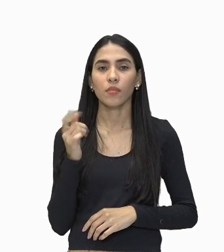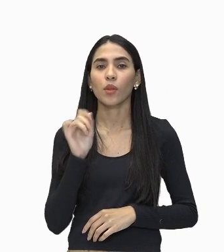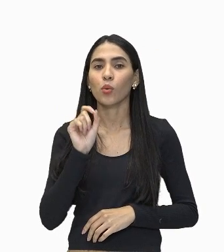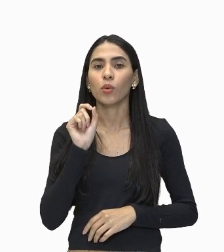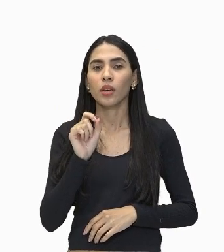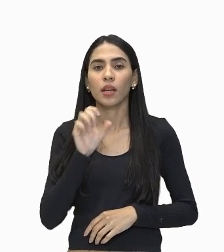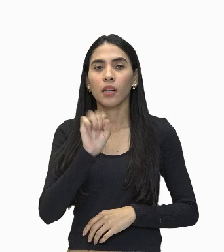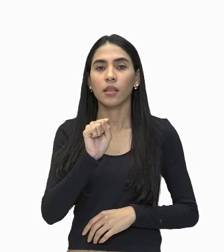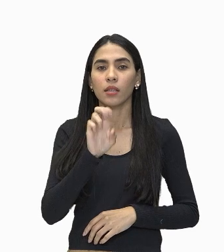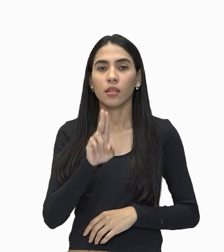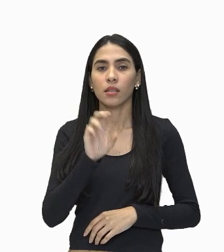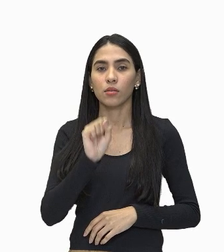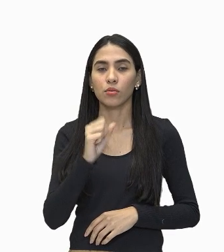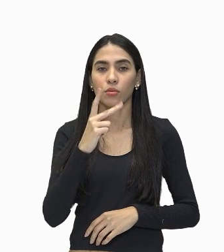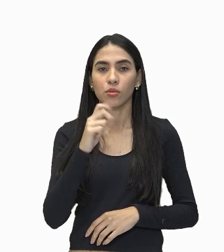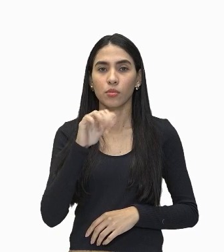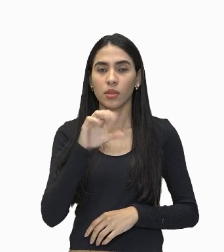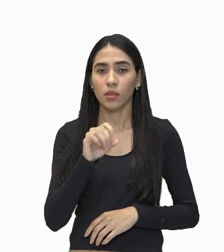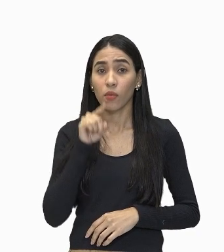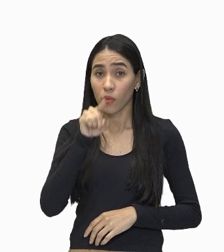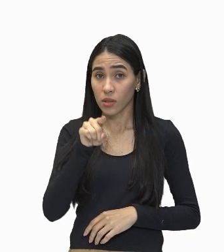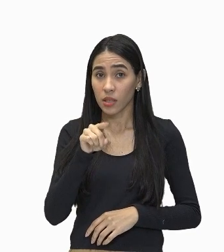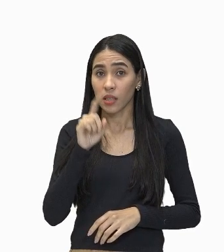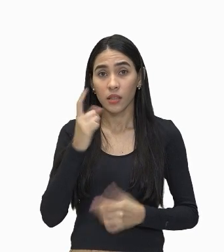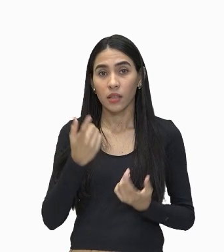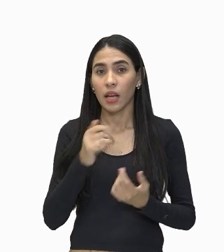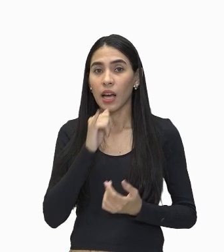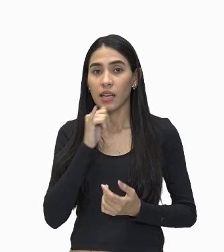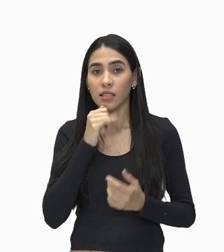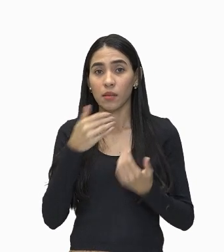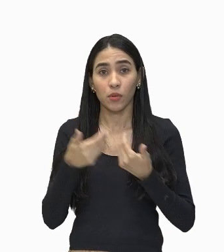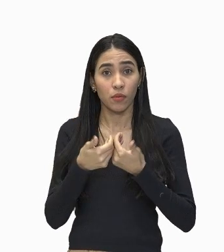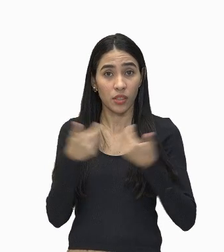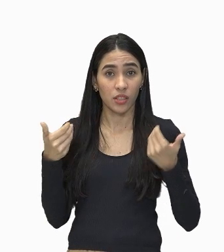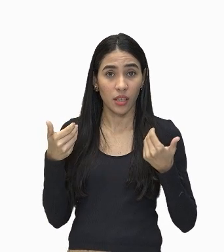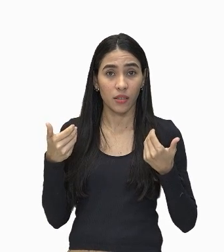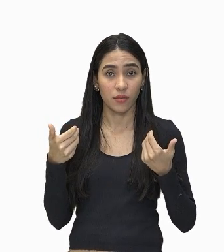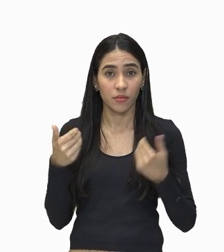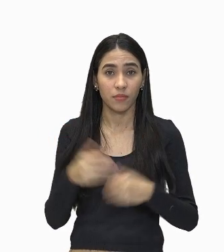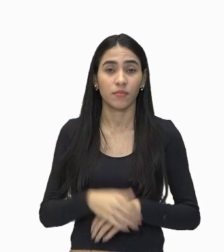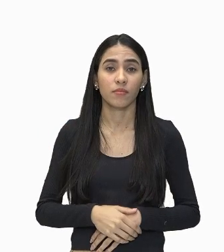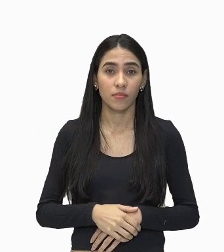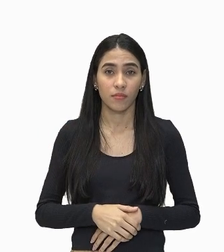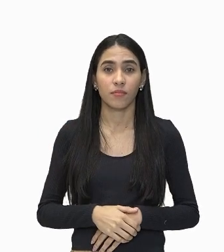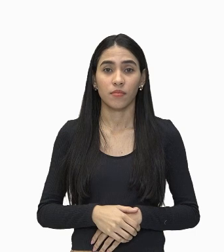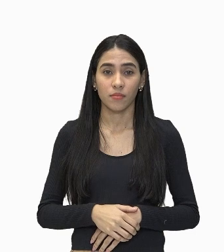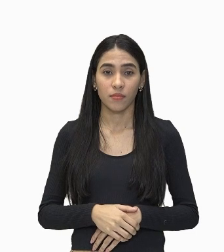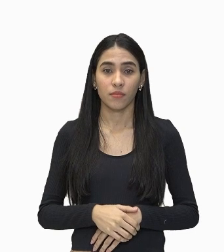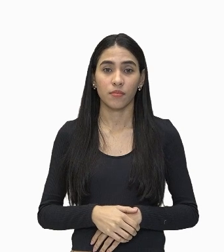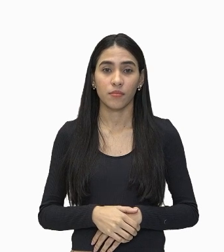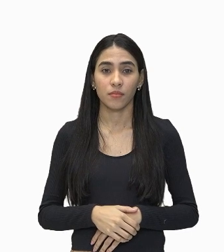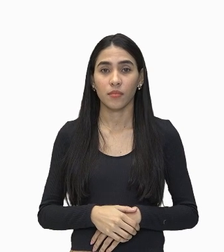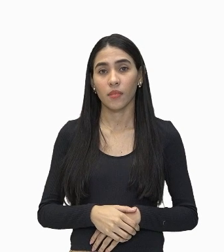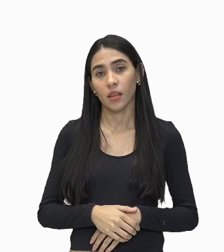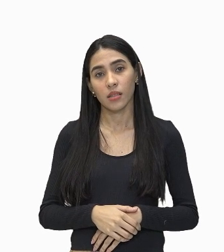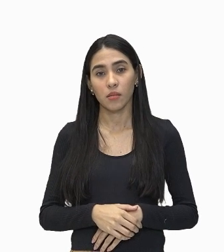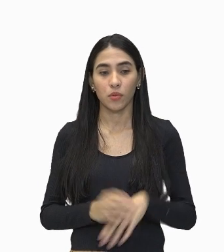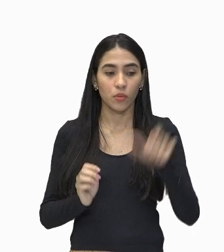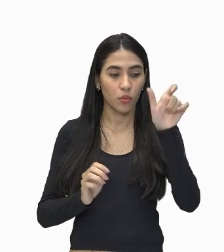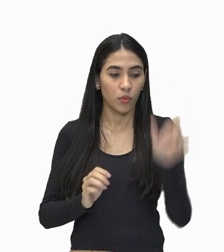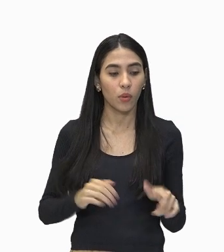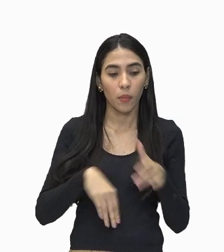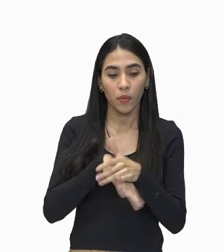suspensão? Você está suspenso, você está afastado, não é verdade? O jogador foi